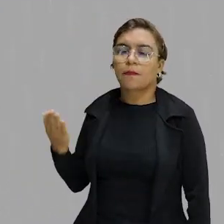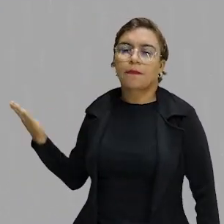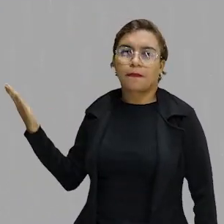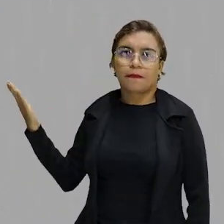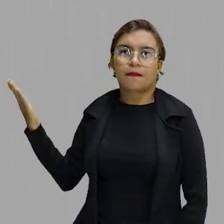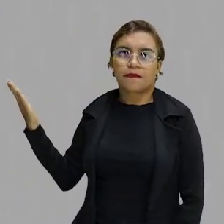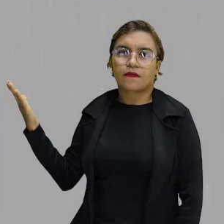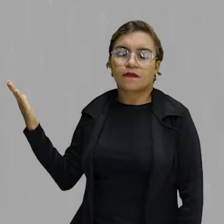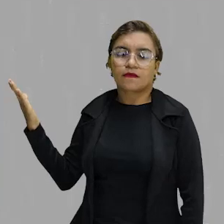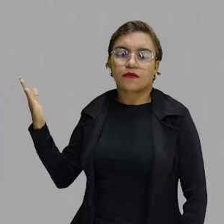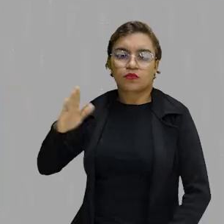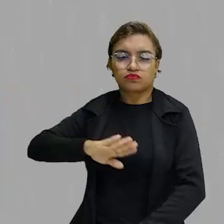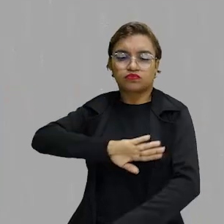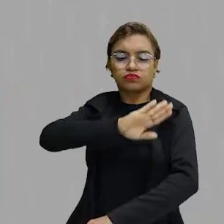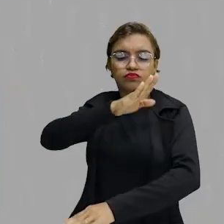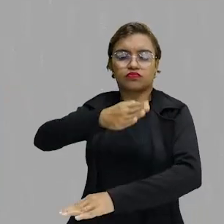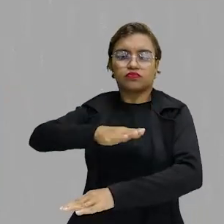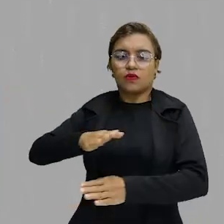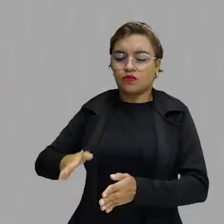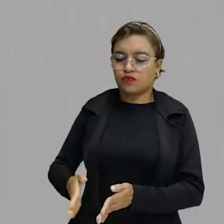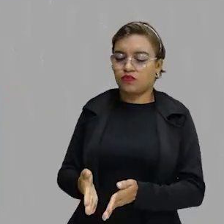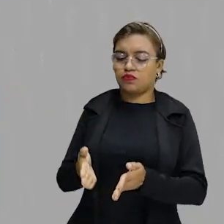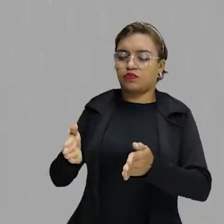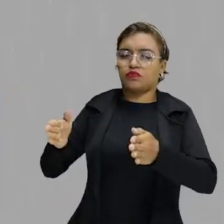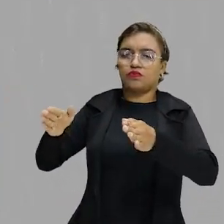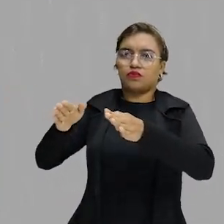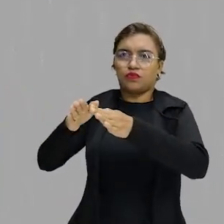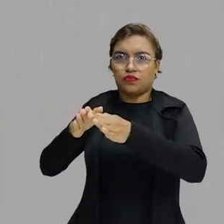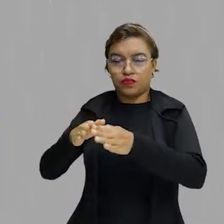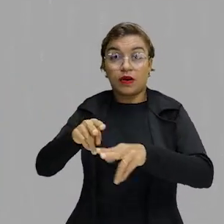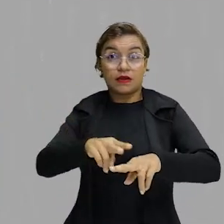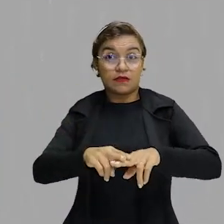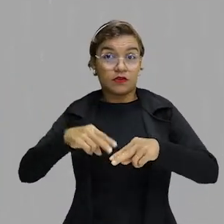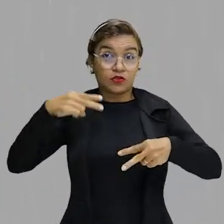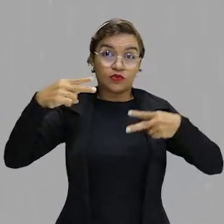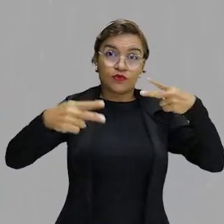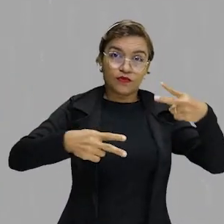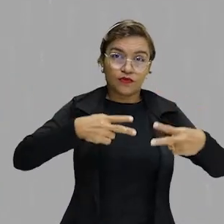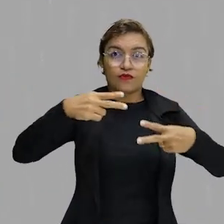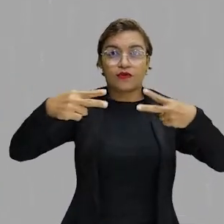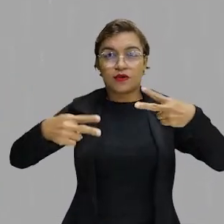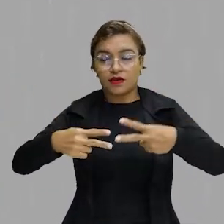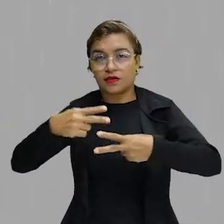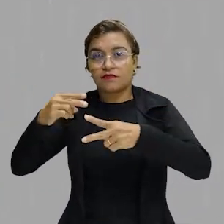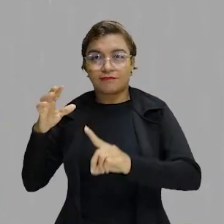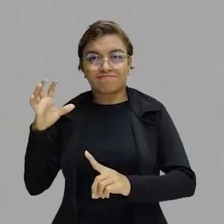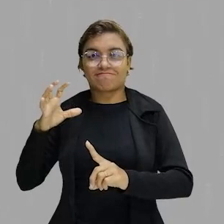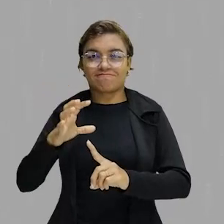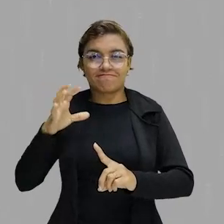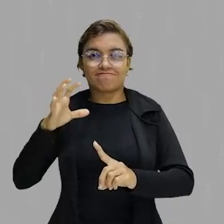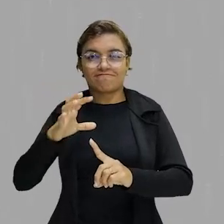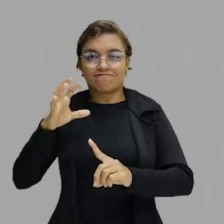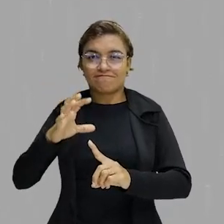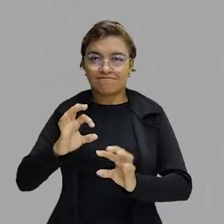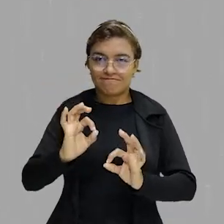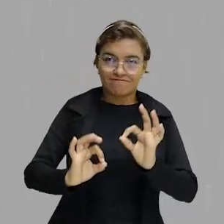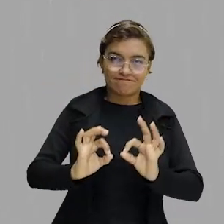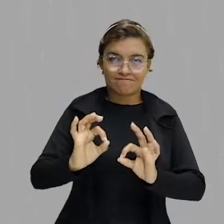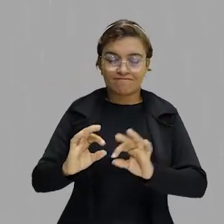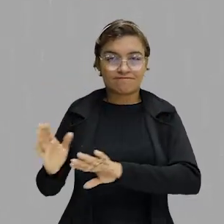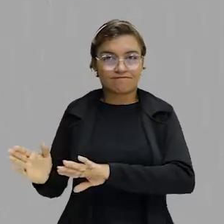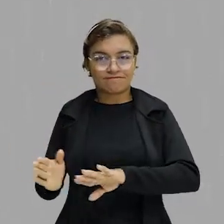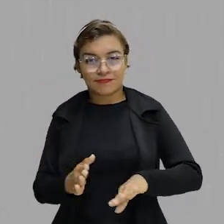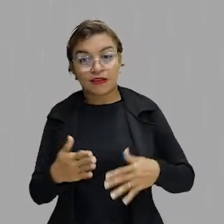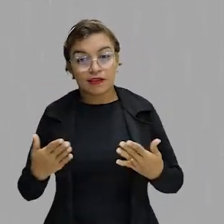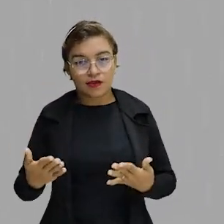Uma formação aí, né, do relevo formada pelo vento que vai pouco a pouco erodindo essa estrutura. E para a gente fechar com chave